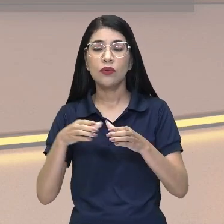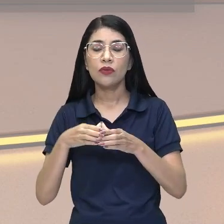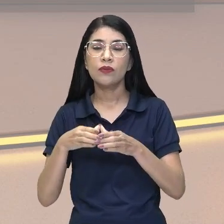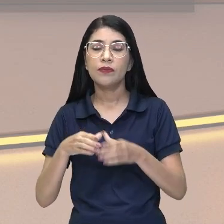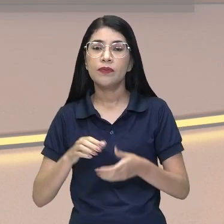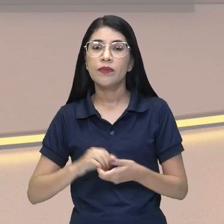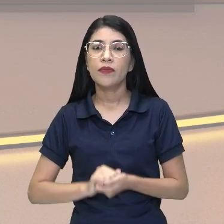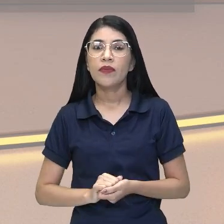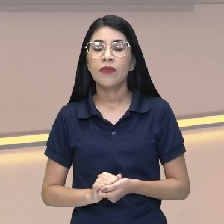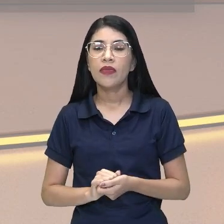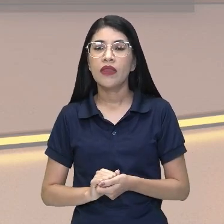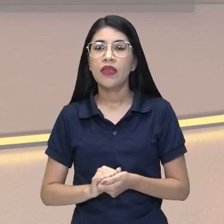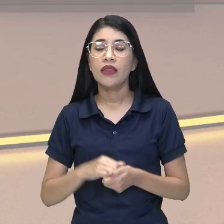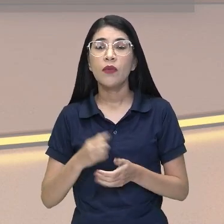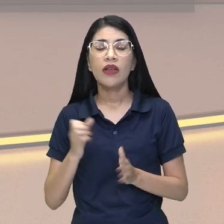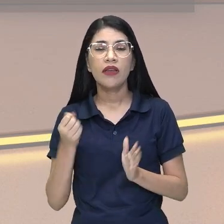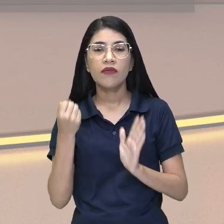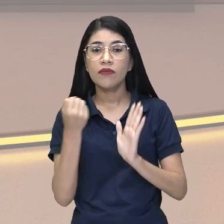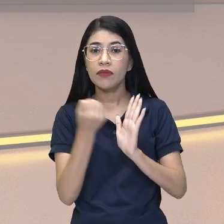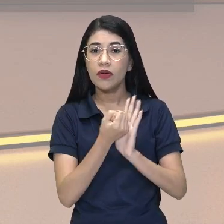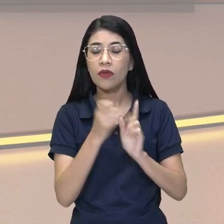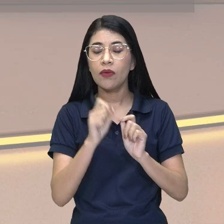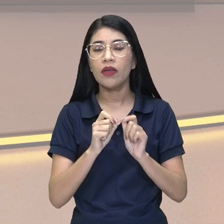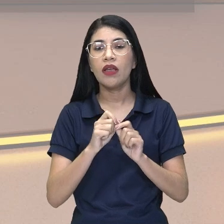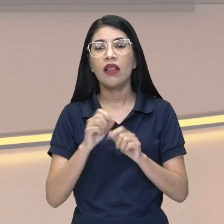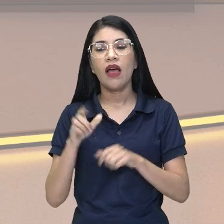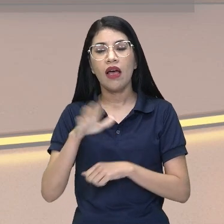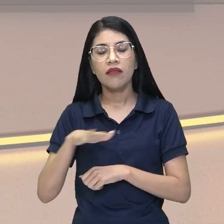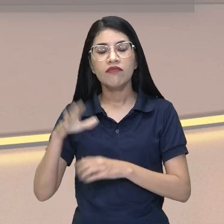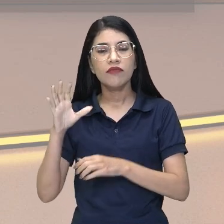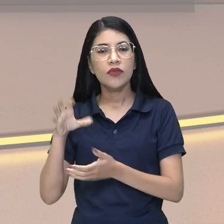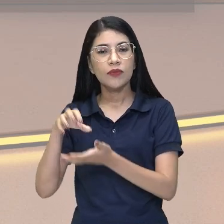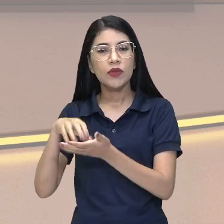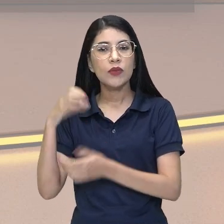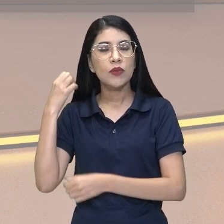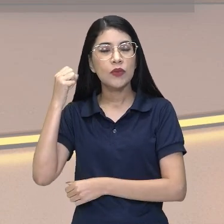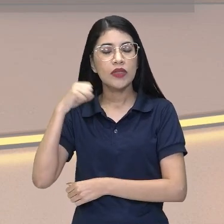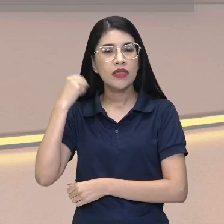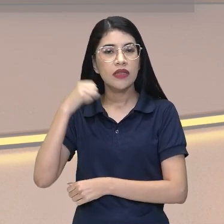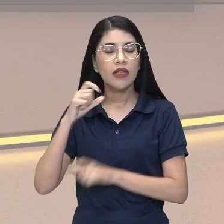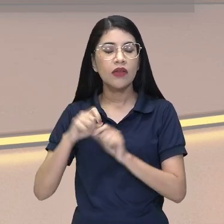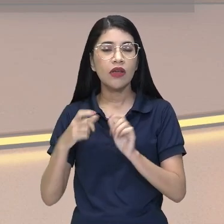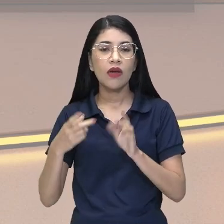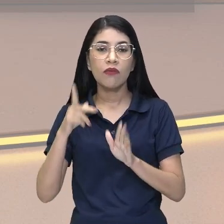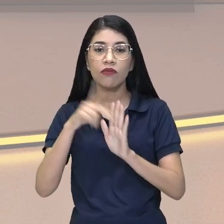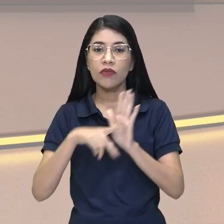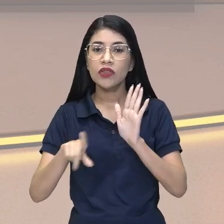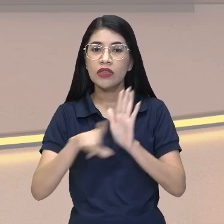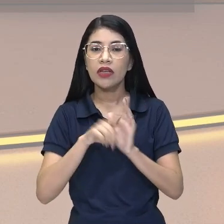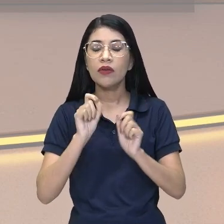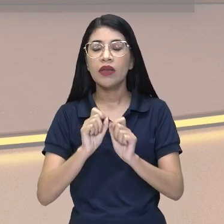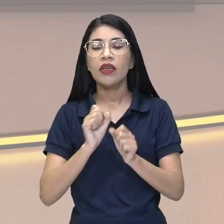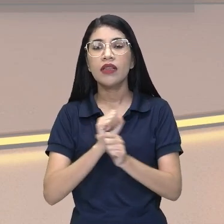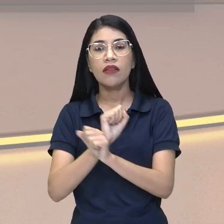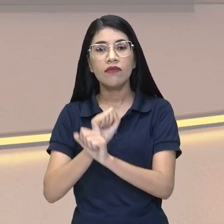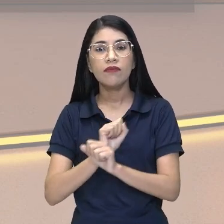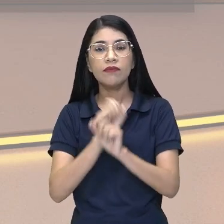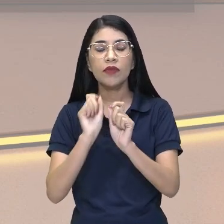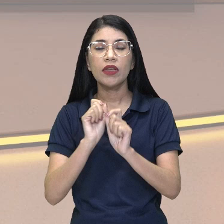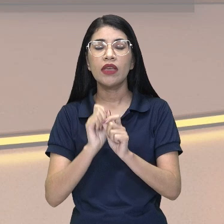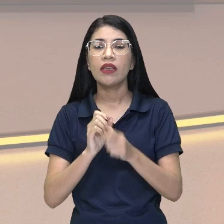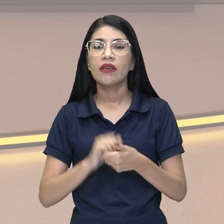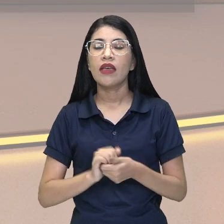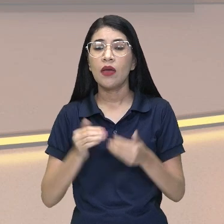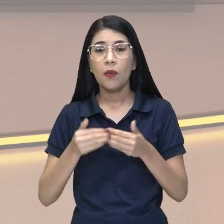vai protocolar no Senado um projeto de lei que defendia a extinção